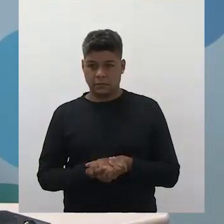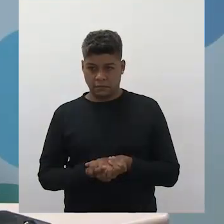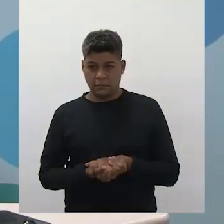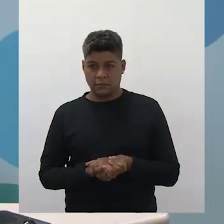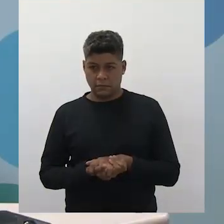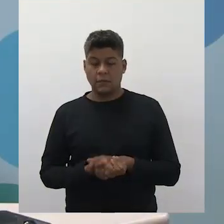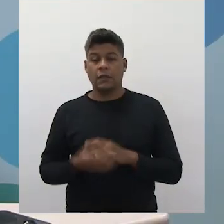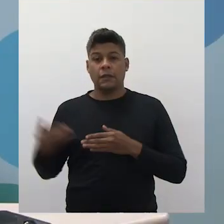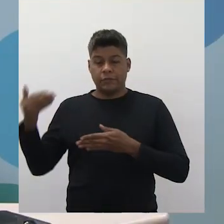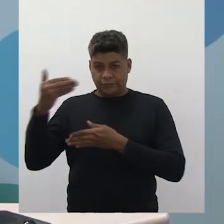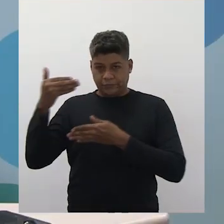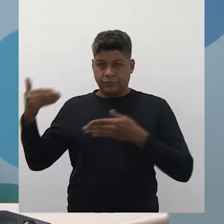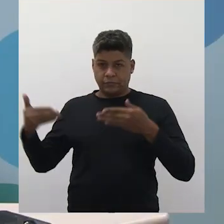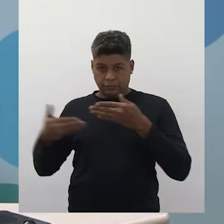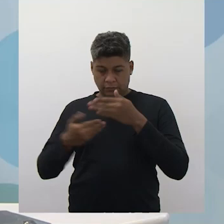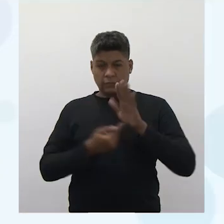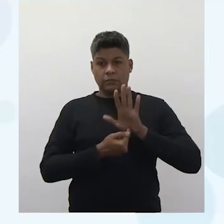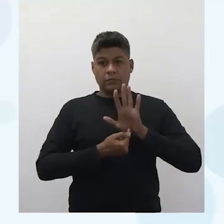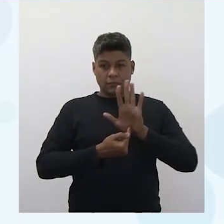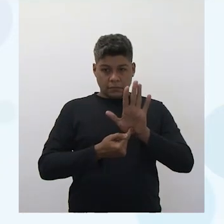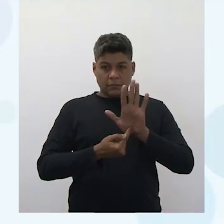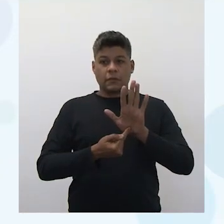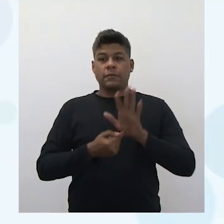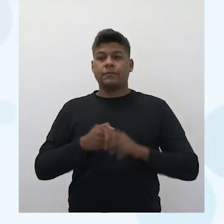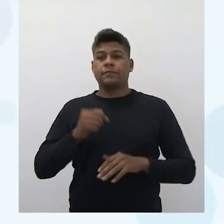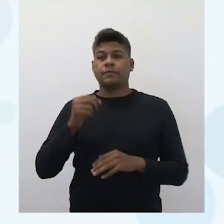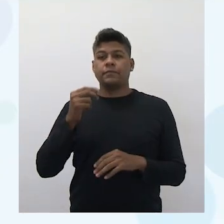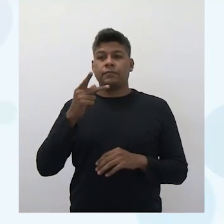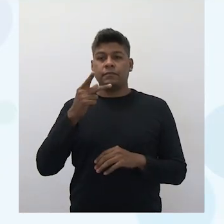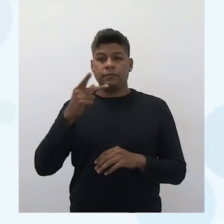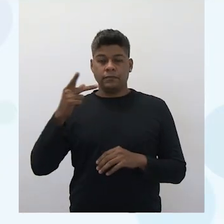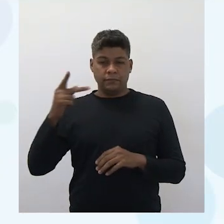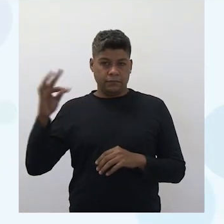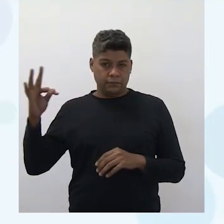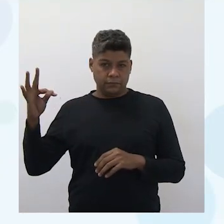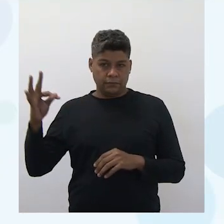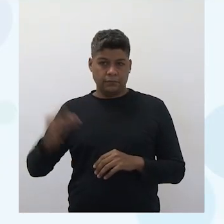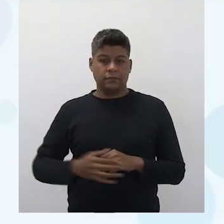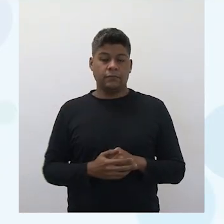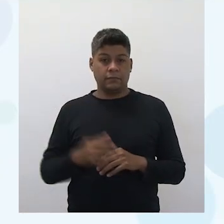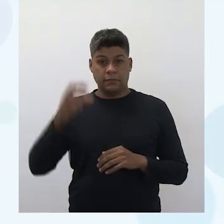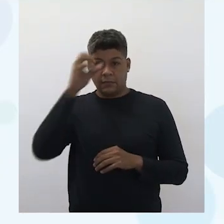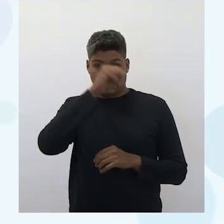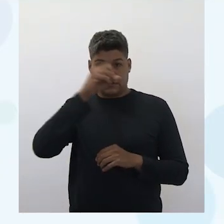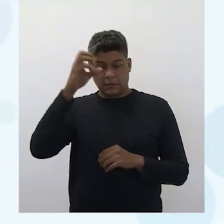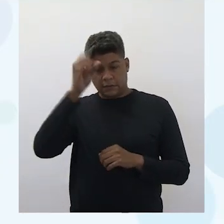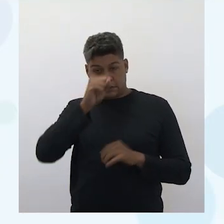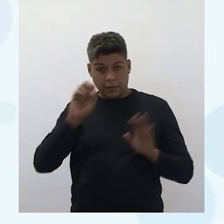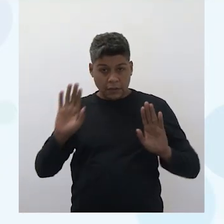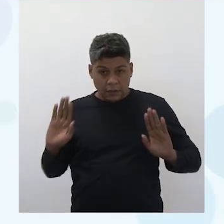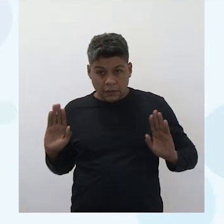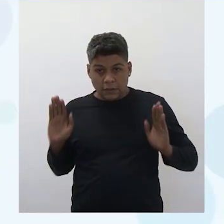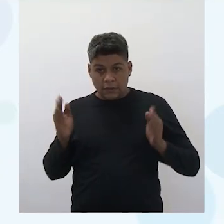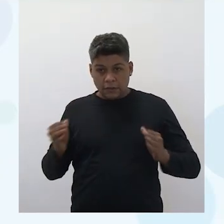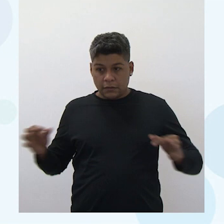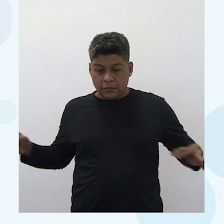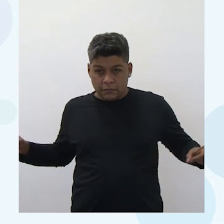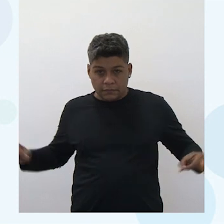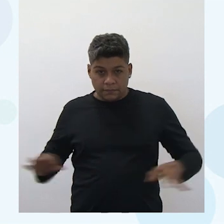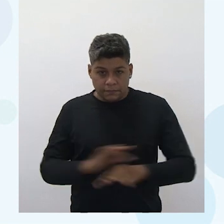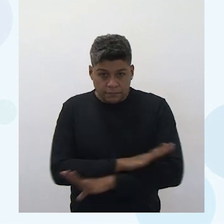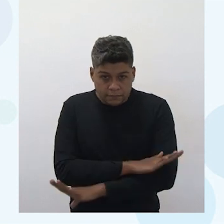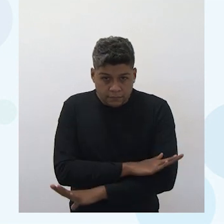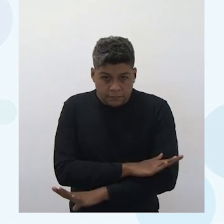gostaria que a produção colocasse, né, o próximo do PPT, a sequência de aprendizagem. Lembrando que nós vamos focar na etapa finalização,